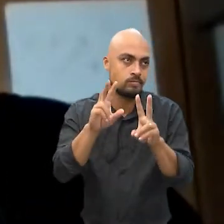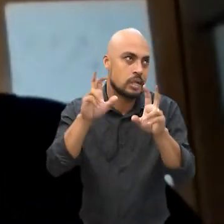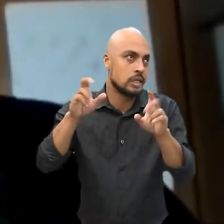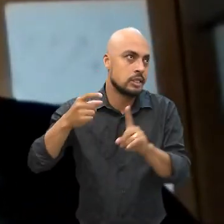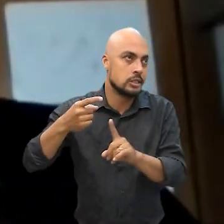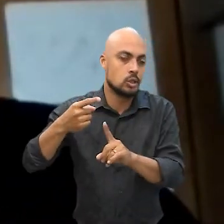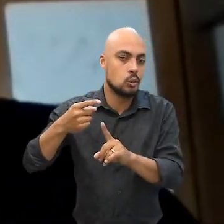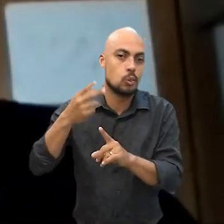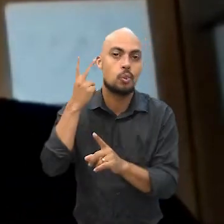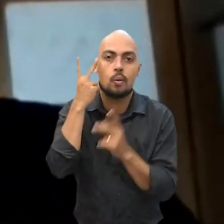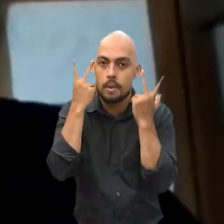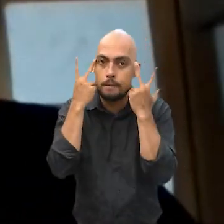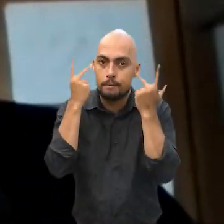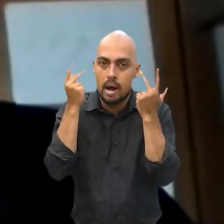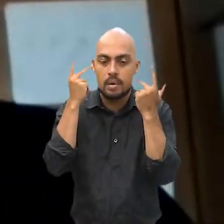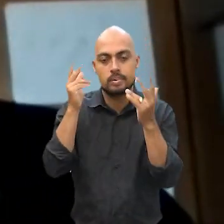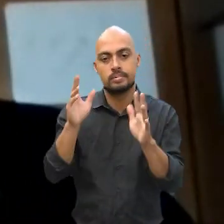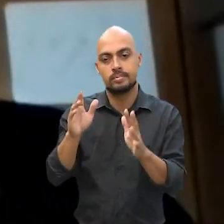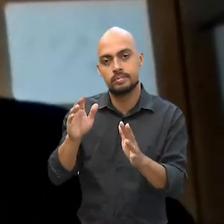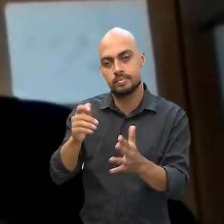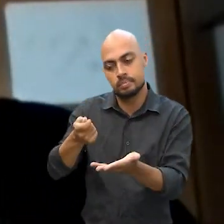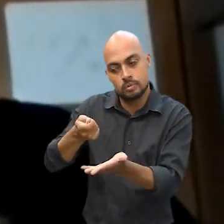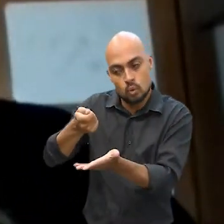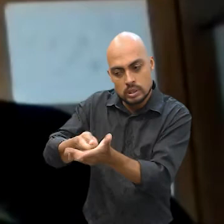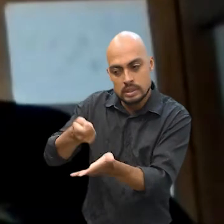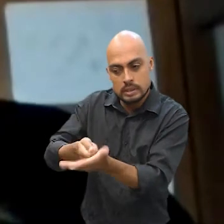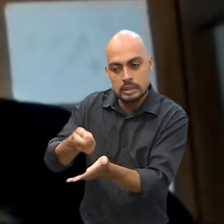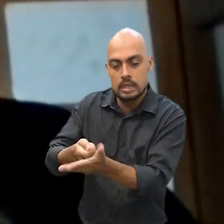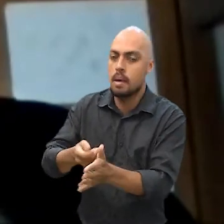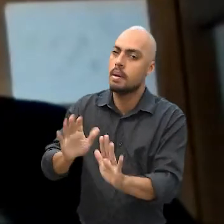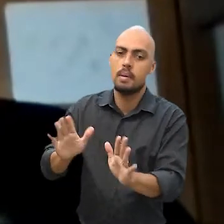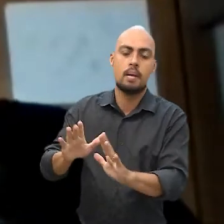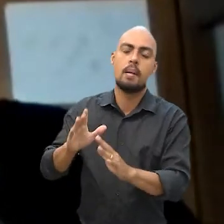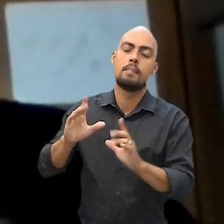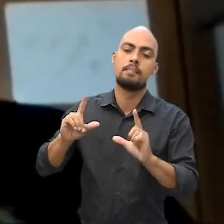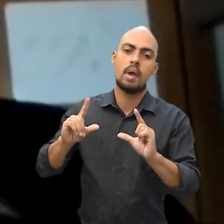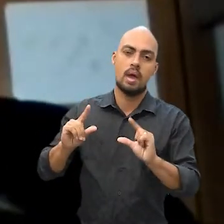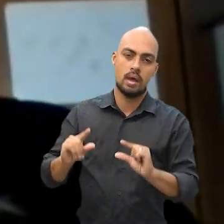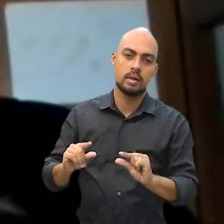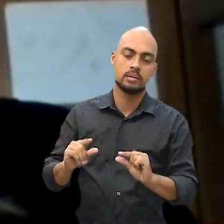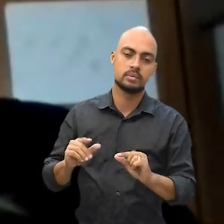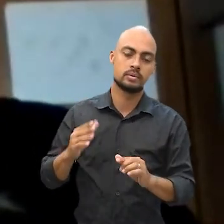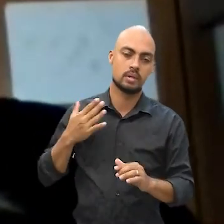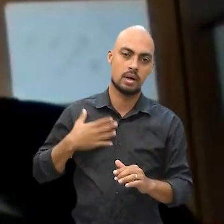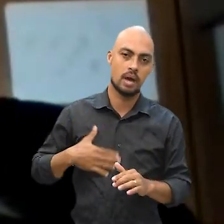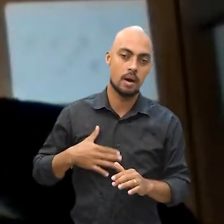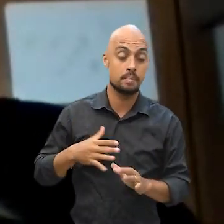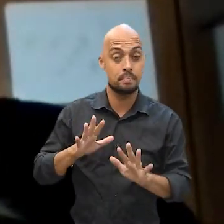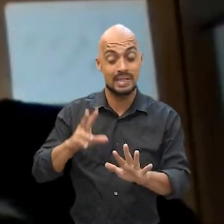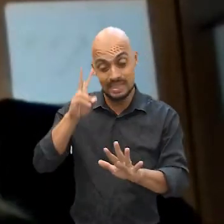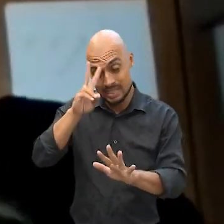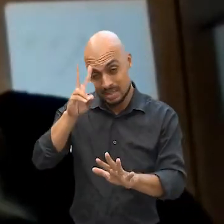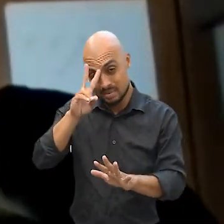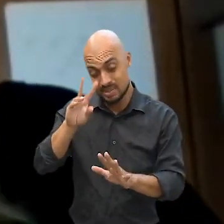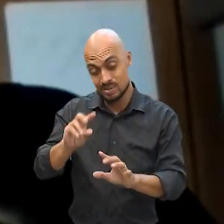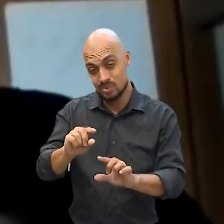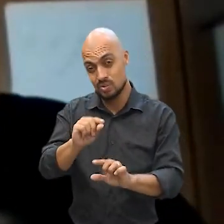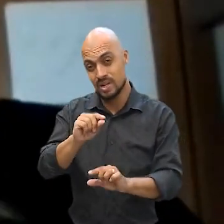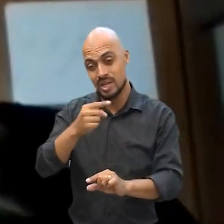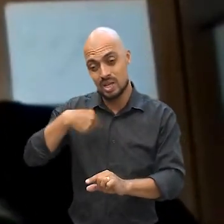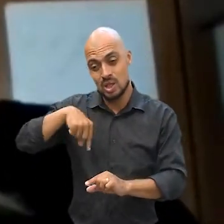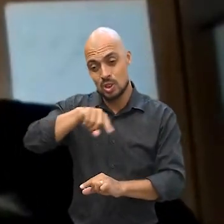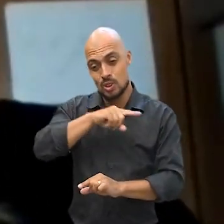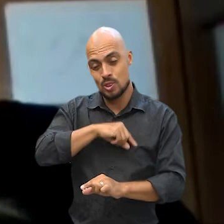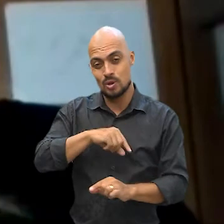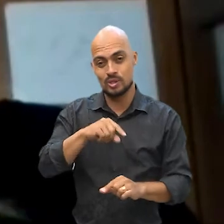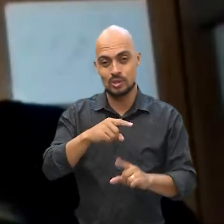também vai ter que exigir um pouco menos dessas crianças. É óbvio que você vai exigir o mínimo, mas a gente tem que lembrar que nós não estamos numa condição